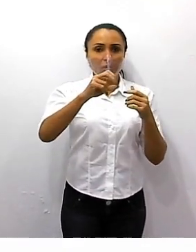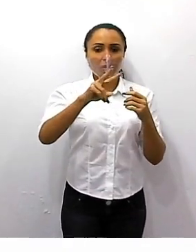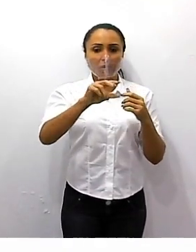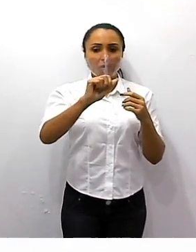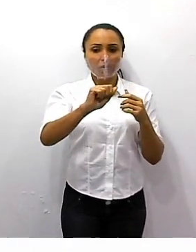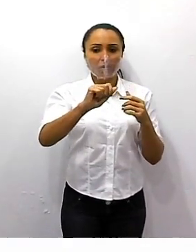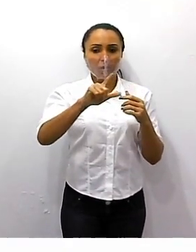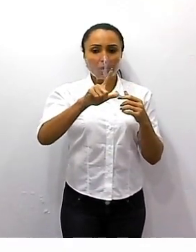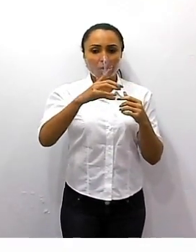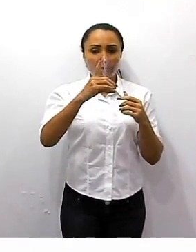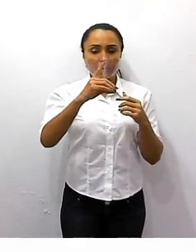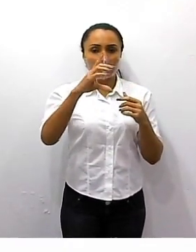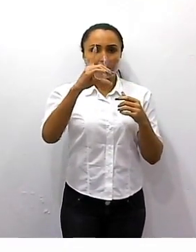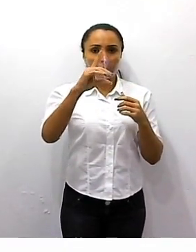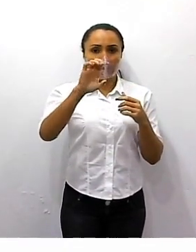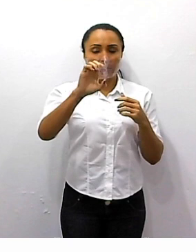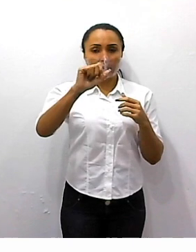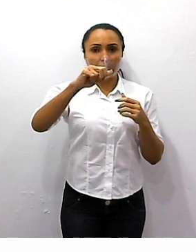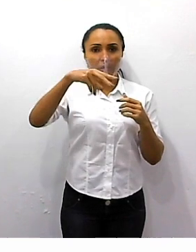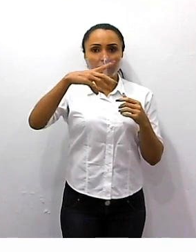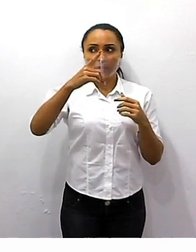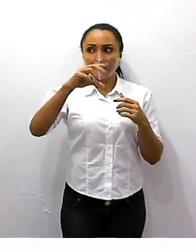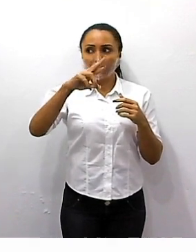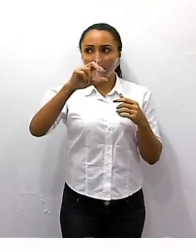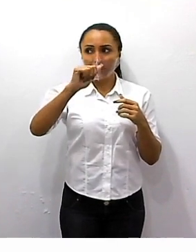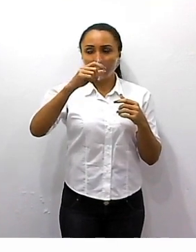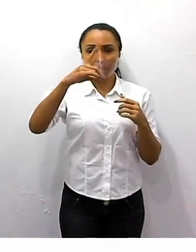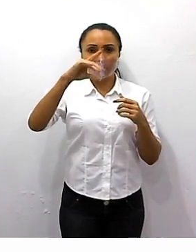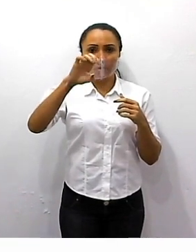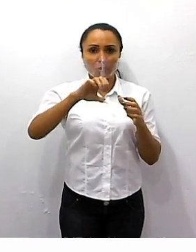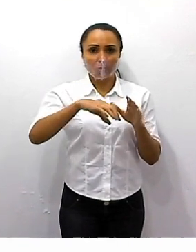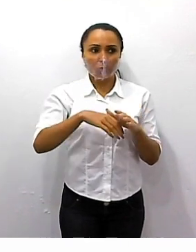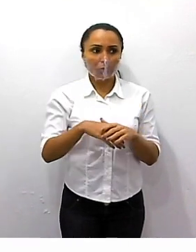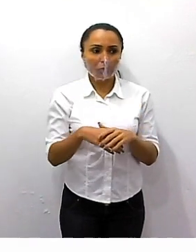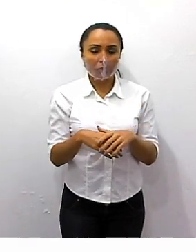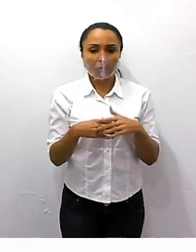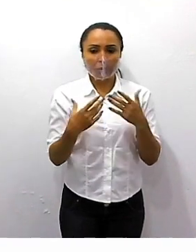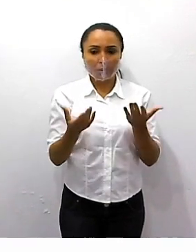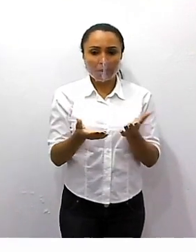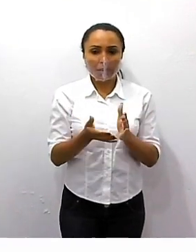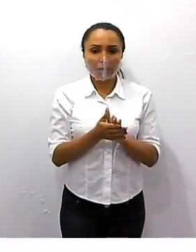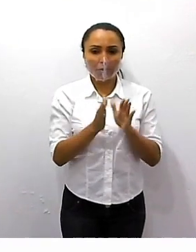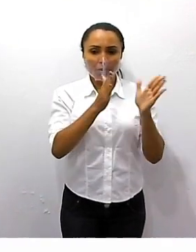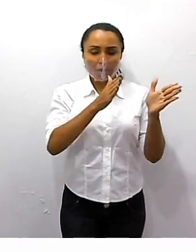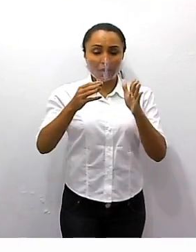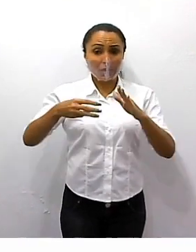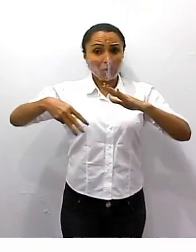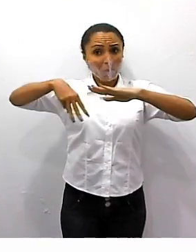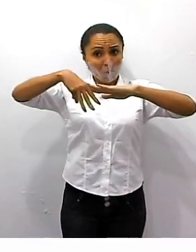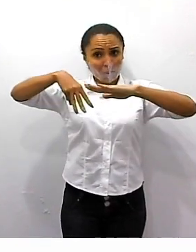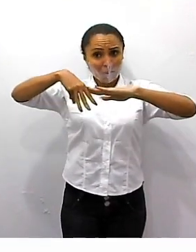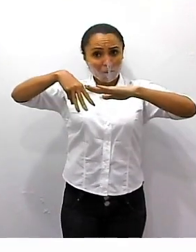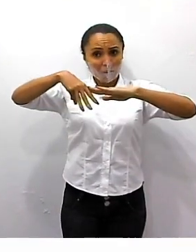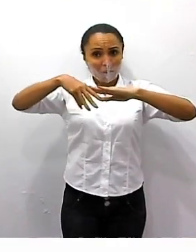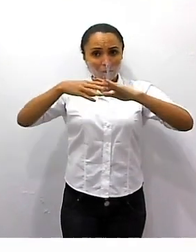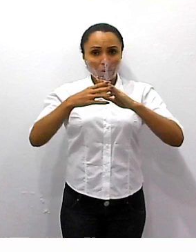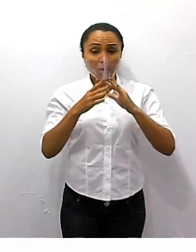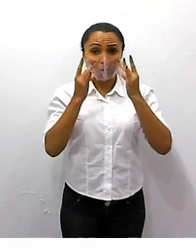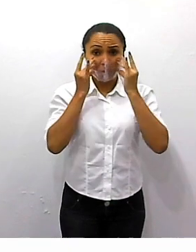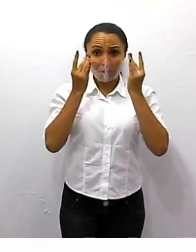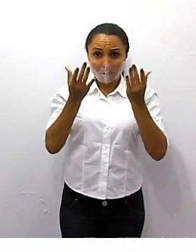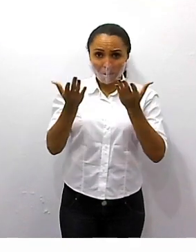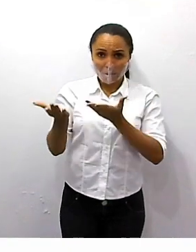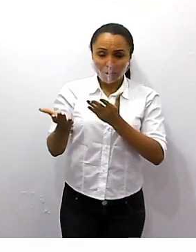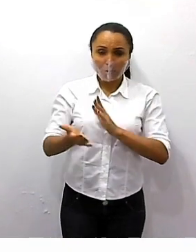poeta da primeira geração do modernismo, da fase heróica. Olha lá, então eu tenho aí, olha, presta bem